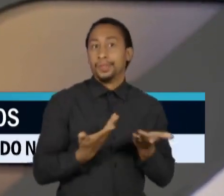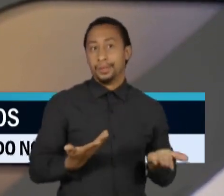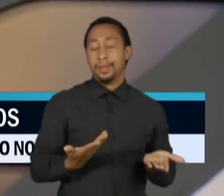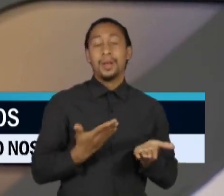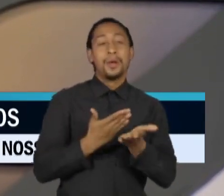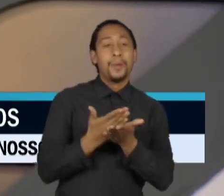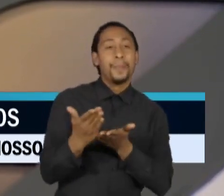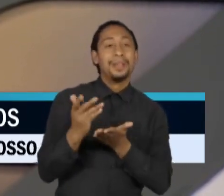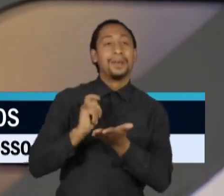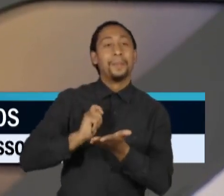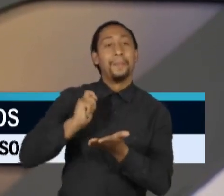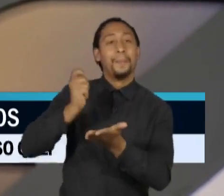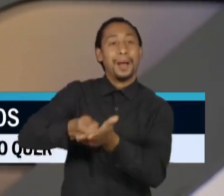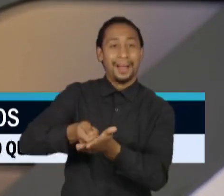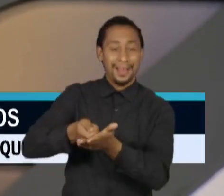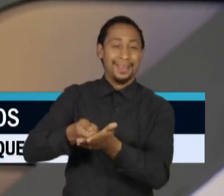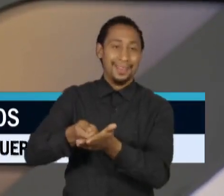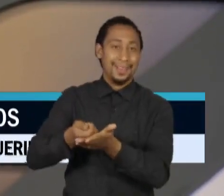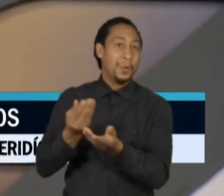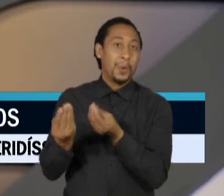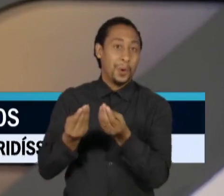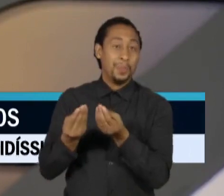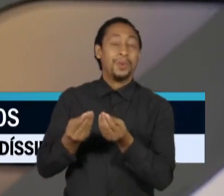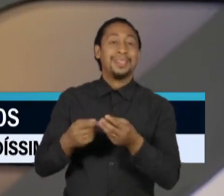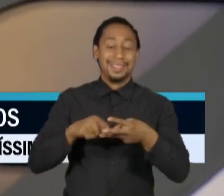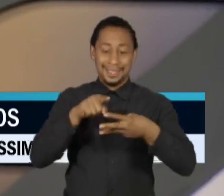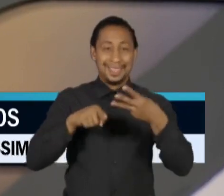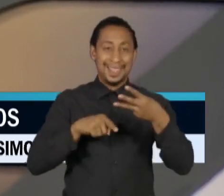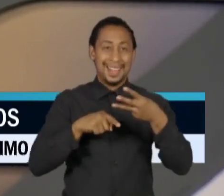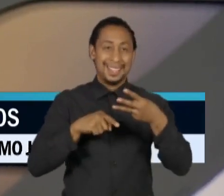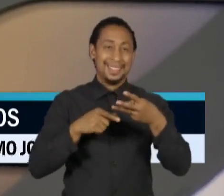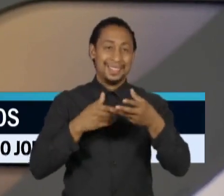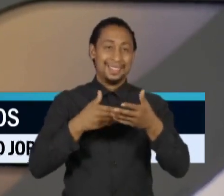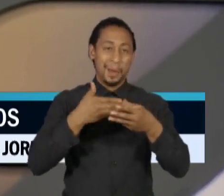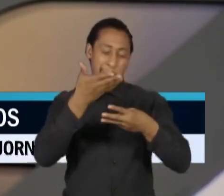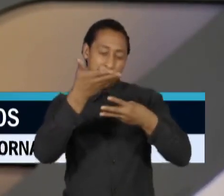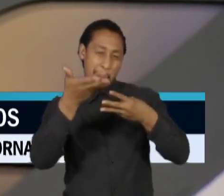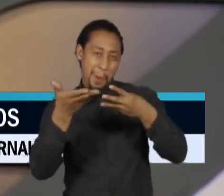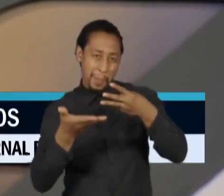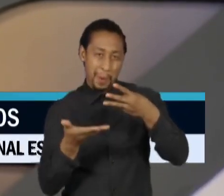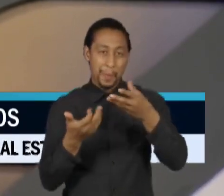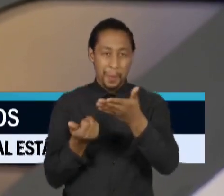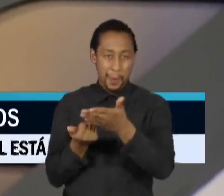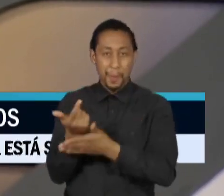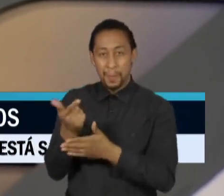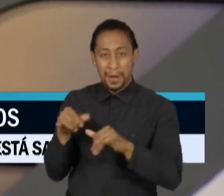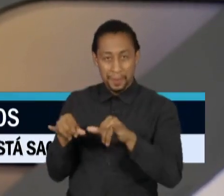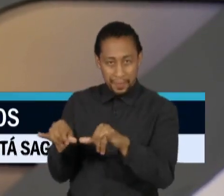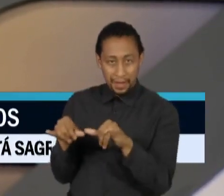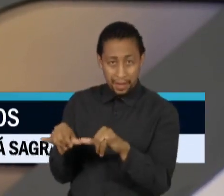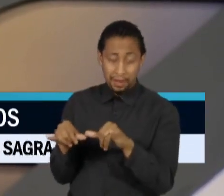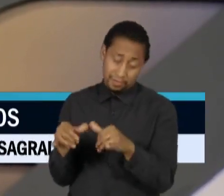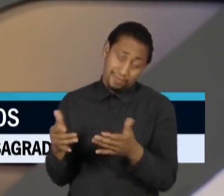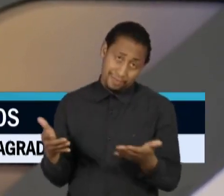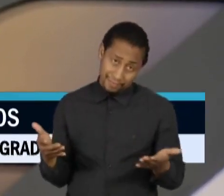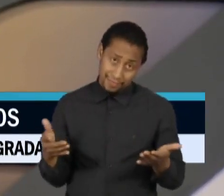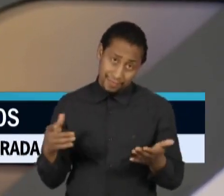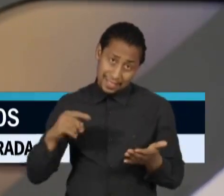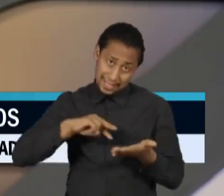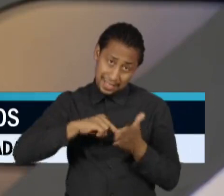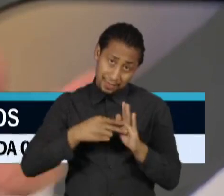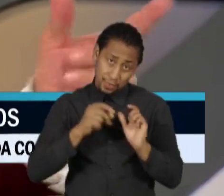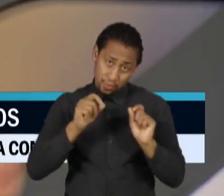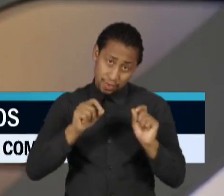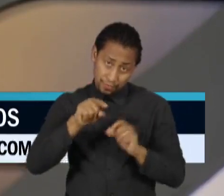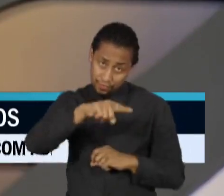pagar o supermercado em 3 vezes, como tem supermercados fazendo por aí, sei lá quantas vezes, significa que você... É